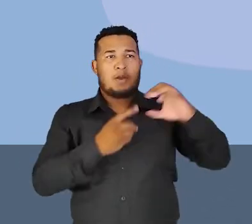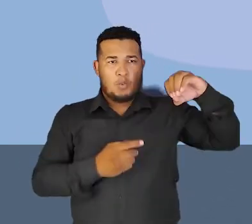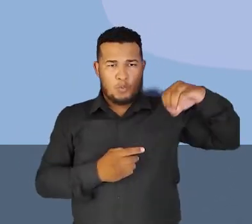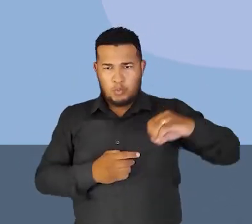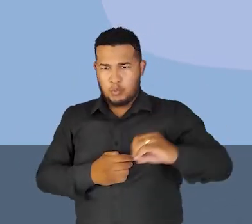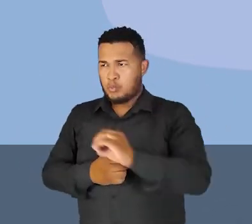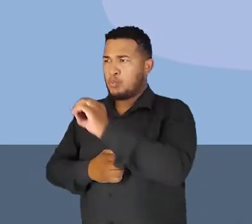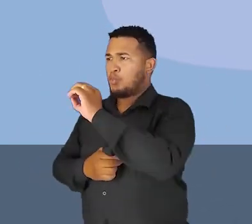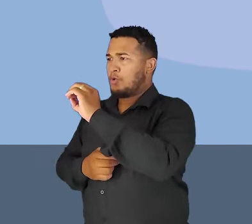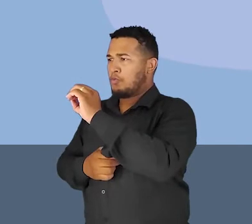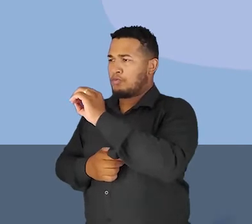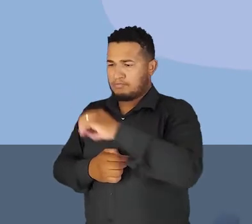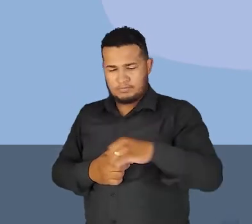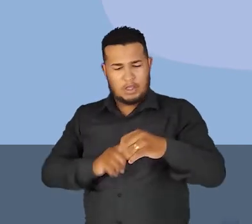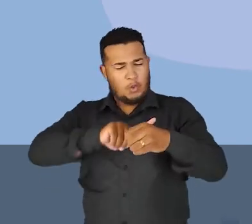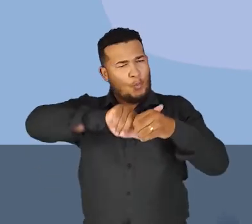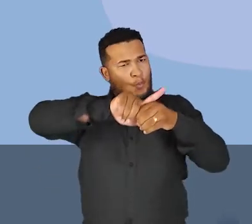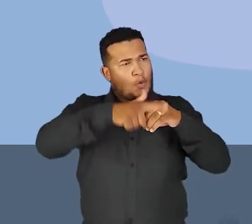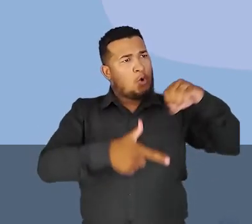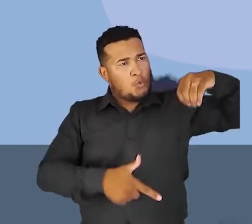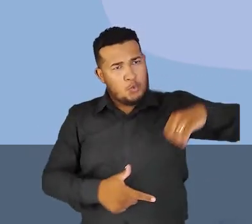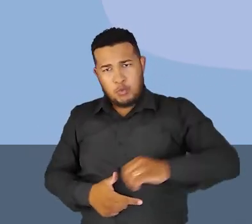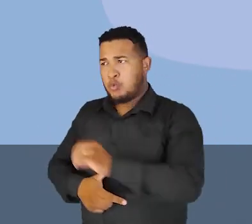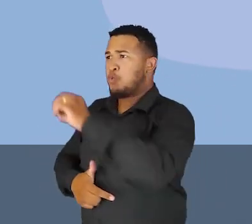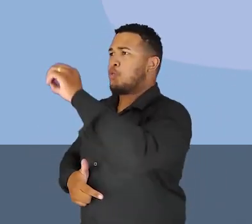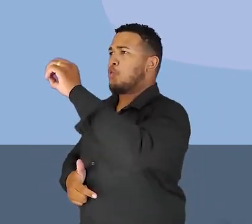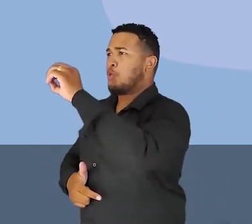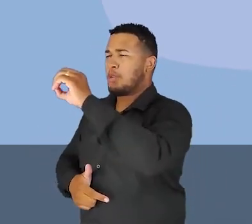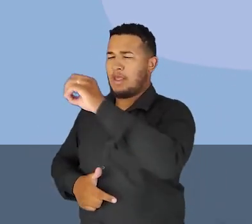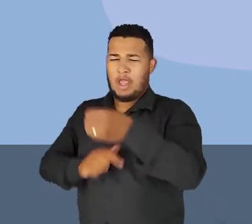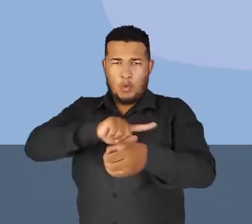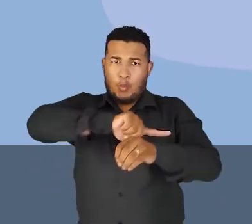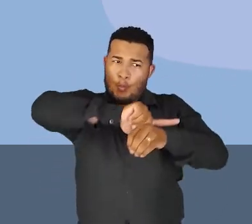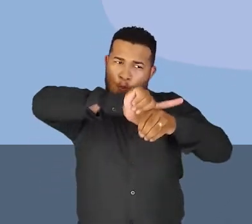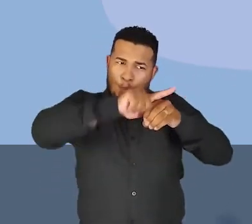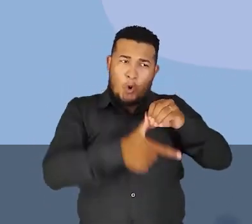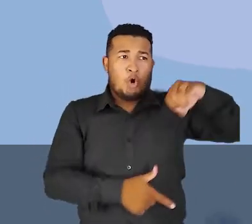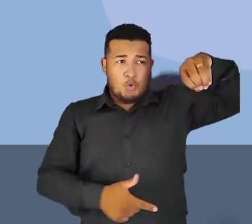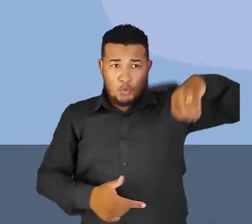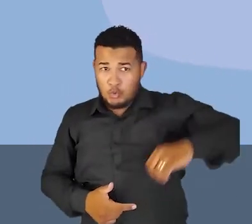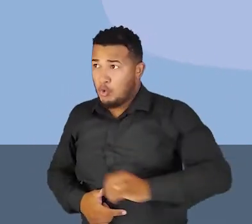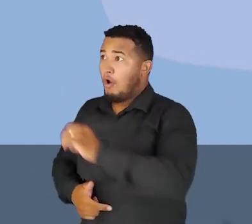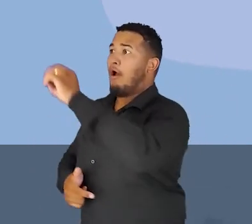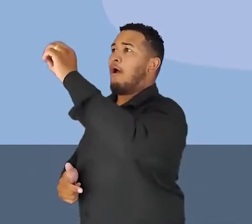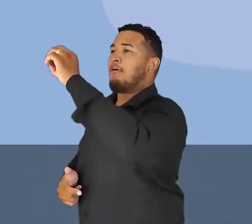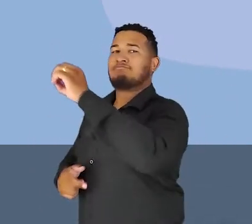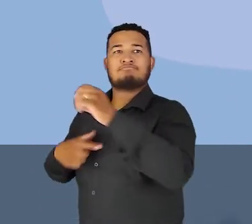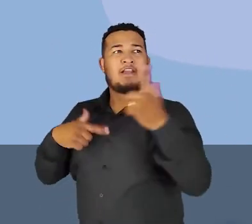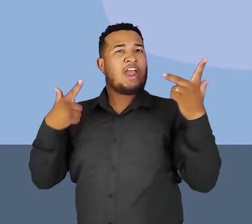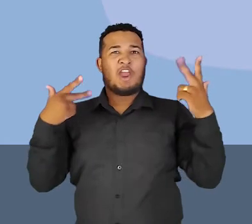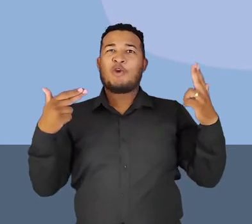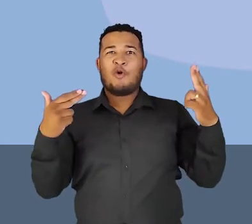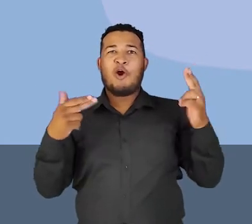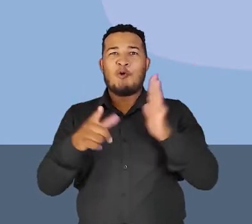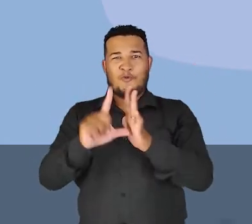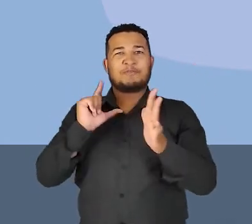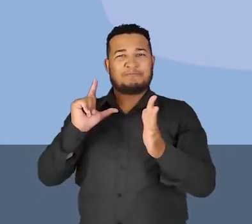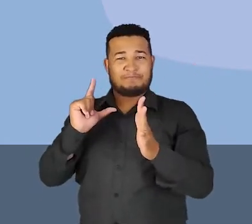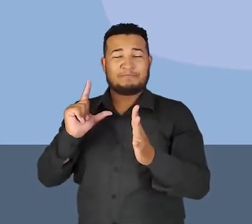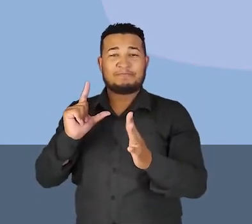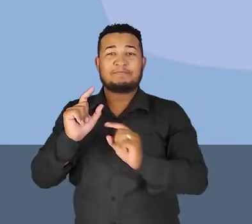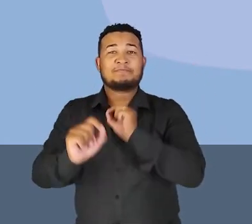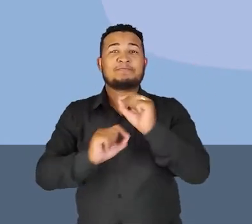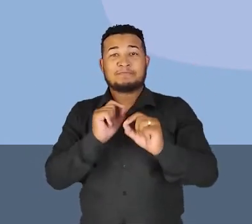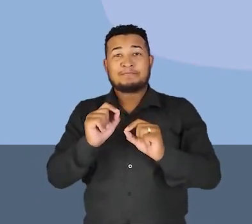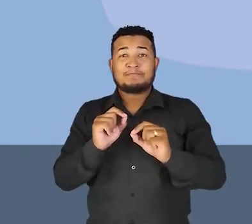mais alto. No entanto, quando essa bolinha atingiu a altura H, que era a mesma do caso